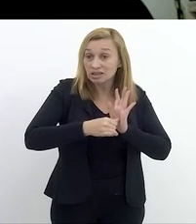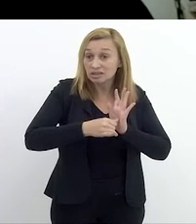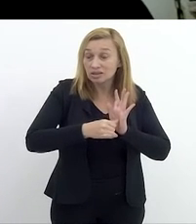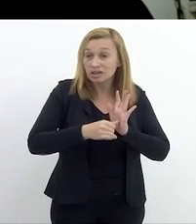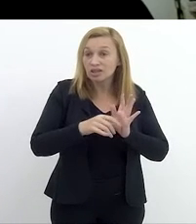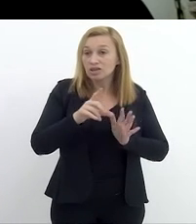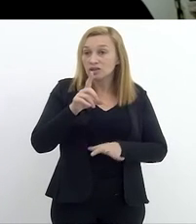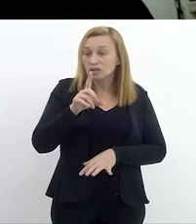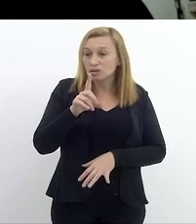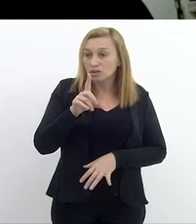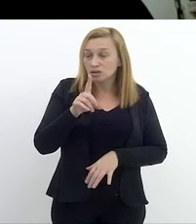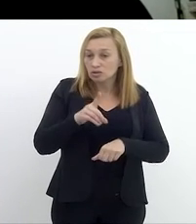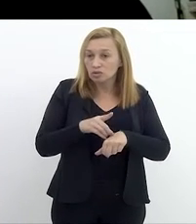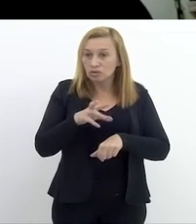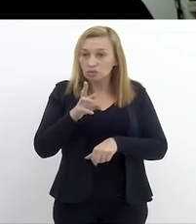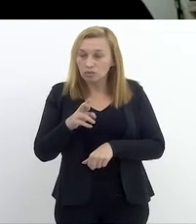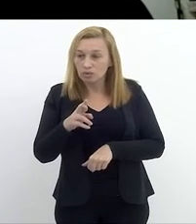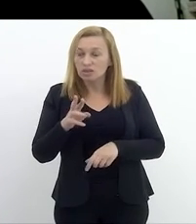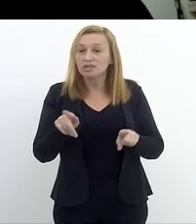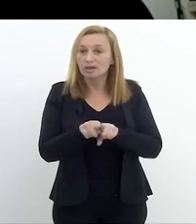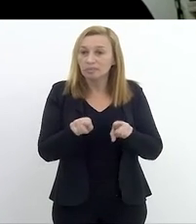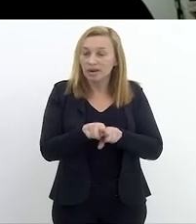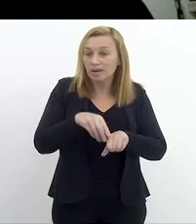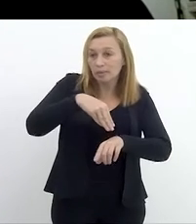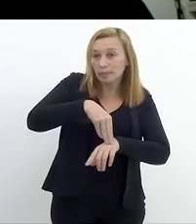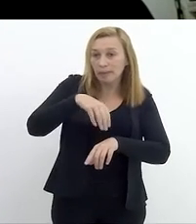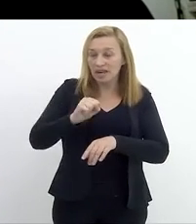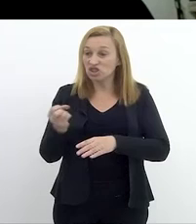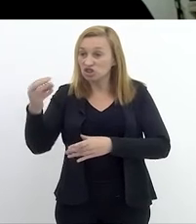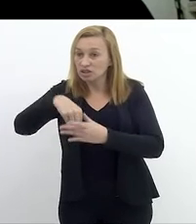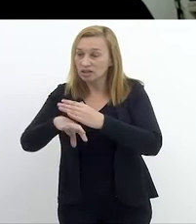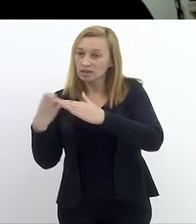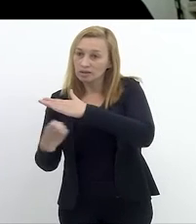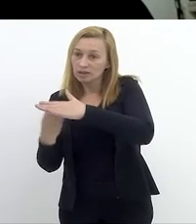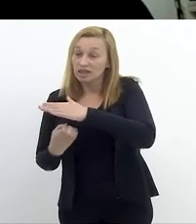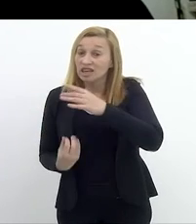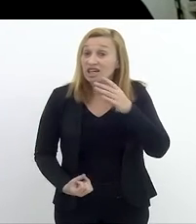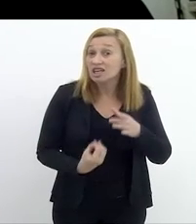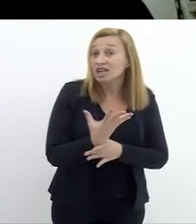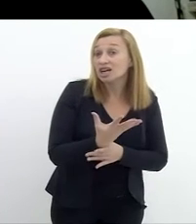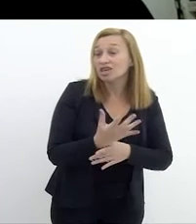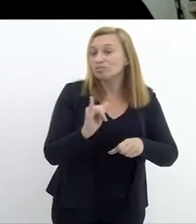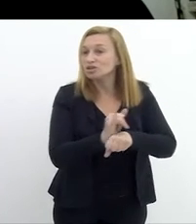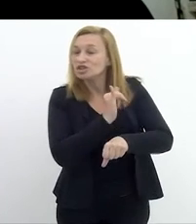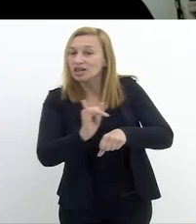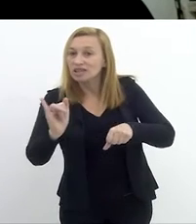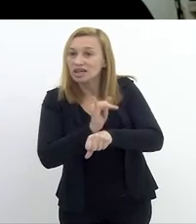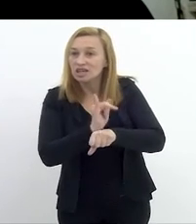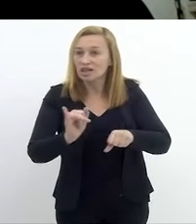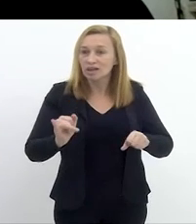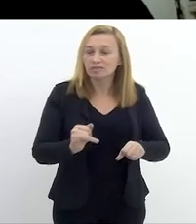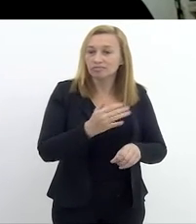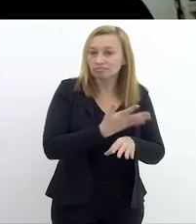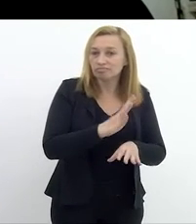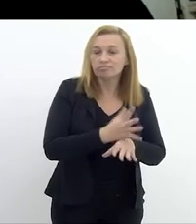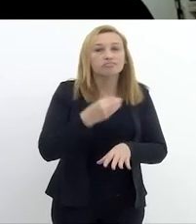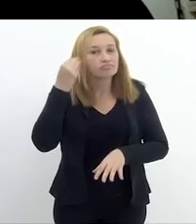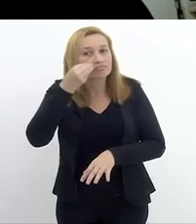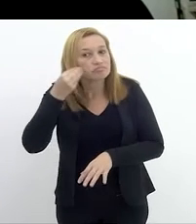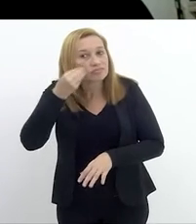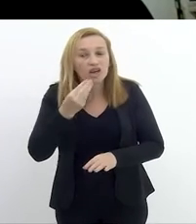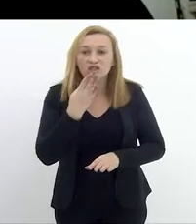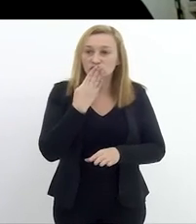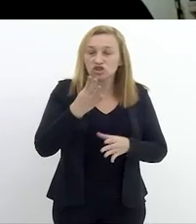de doutores e mestres nas empresas. Quer dizer, tudo isso já criando formas práticas de experimentação desse tipo